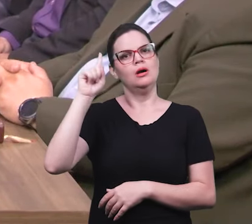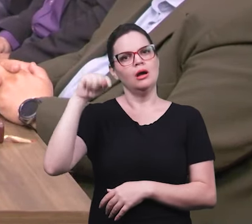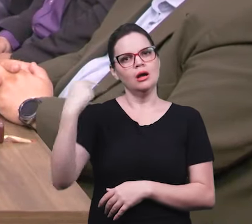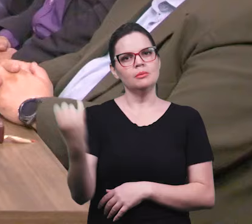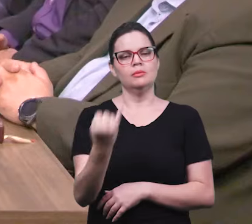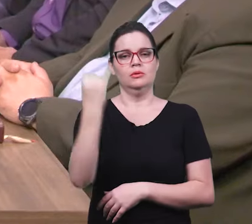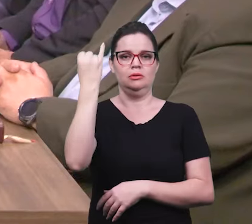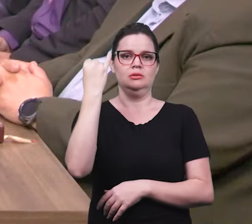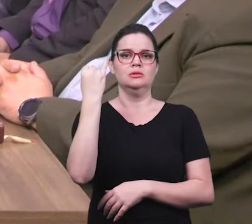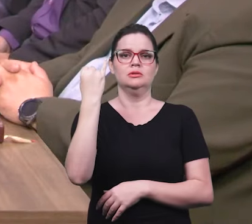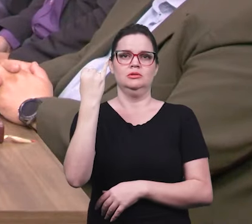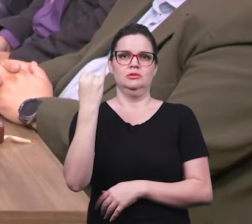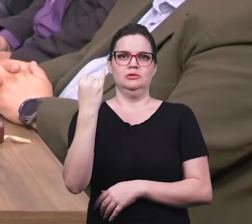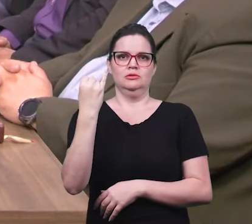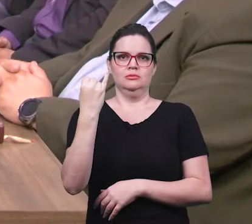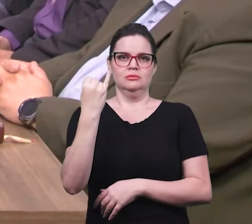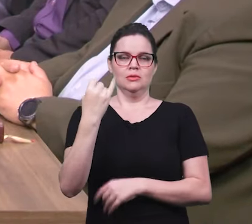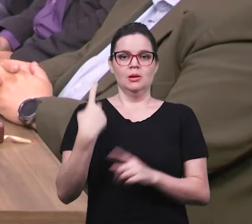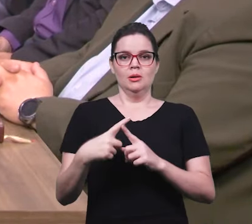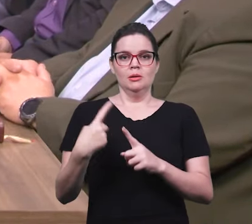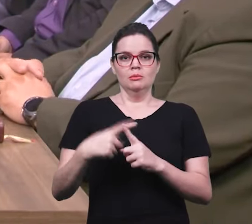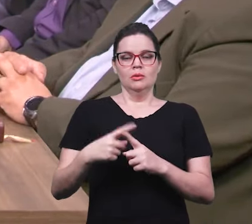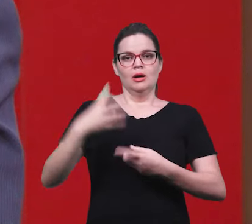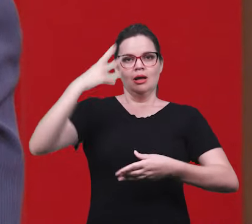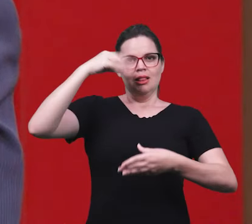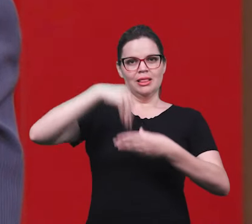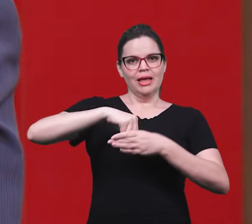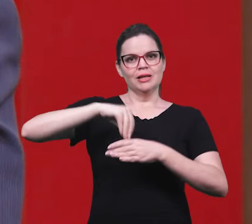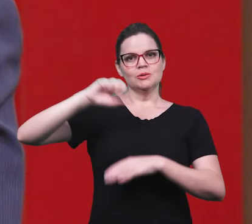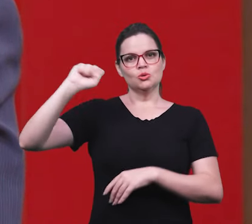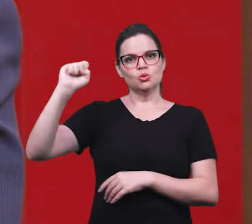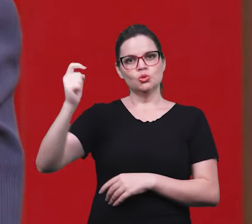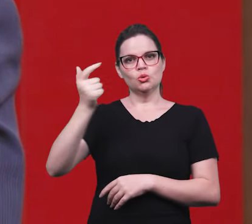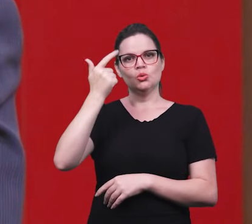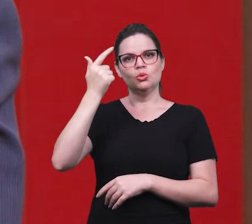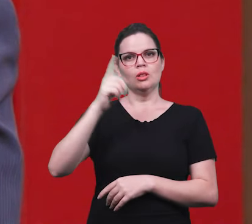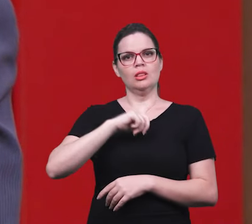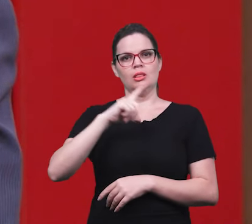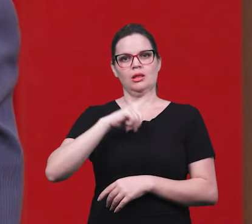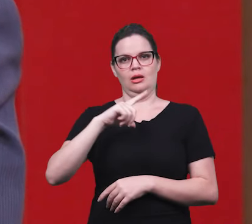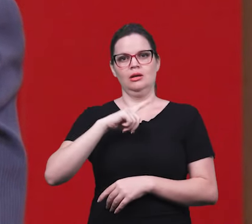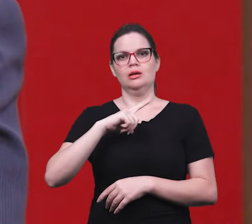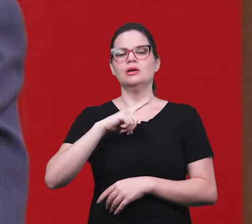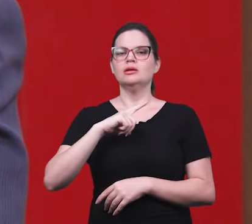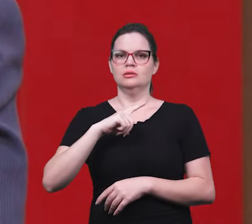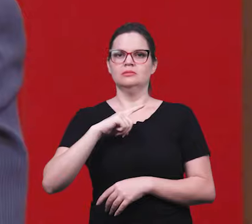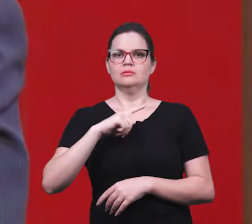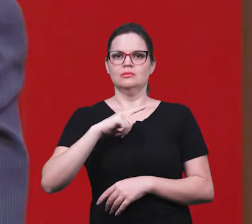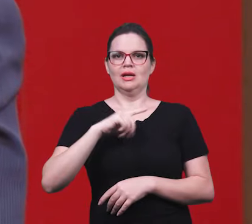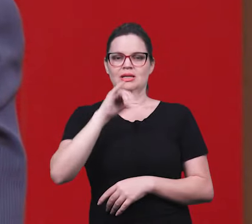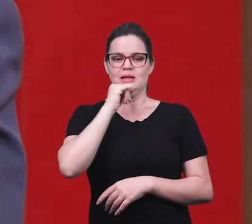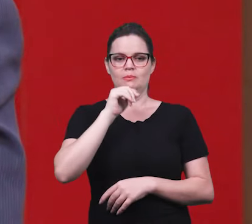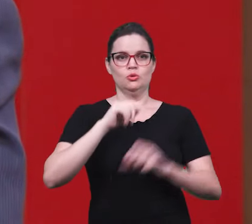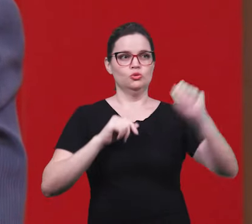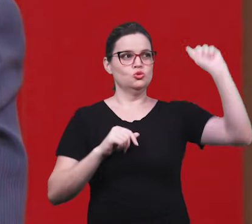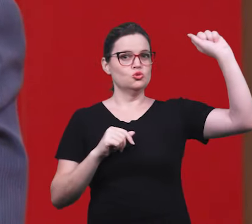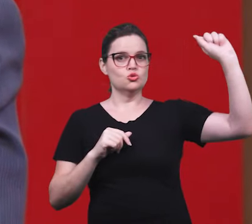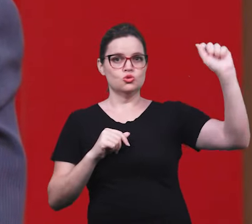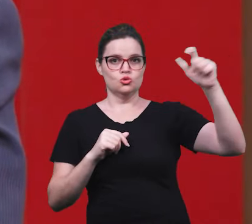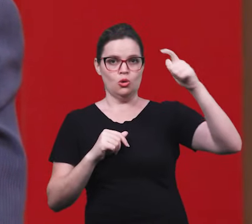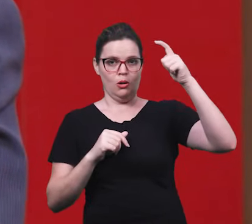sentido de que essa energia ela é captada, né, pelas plantas, e ali